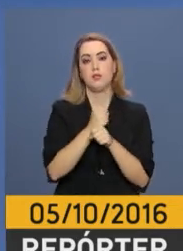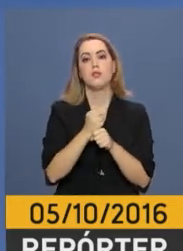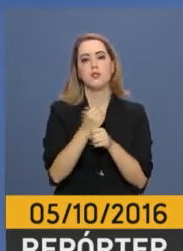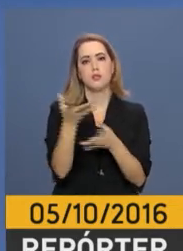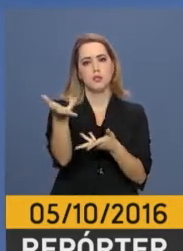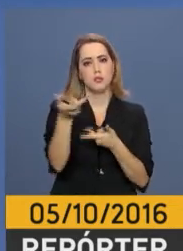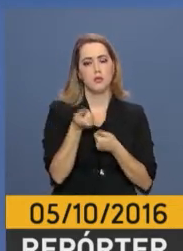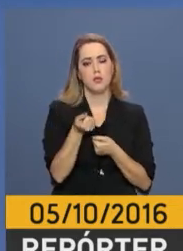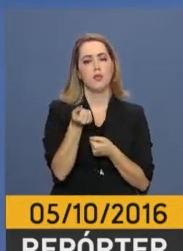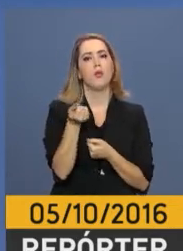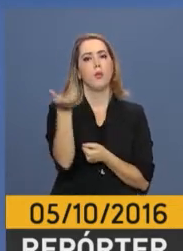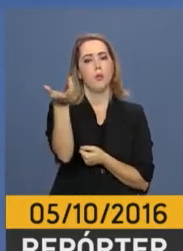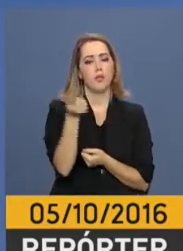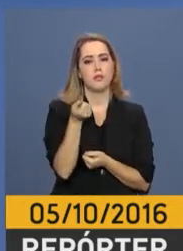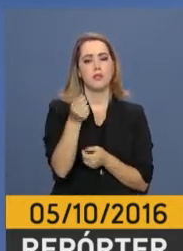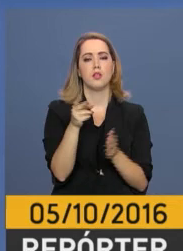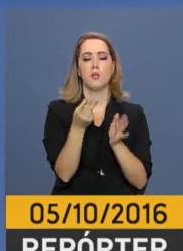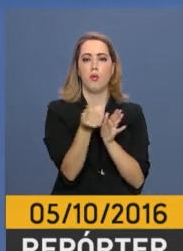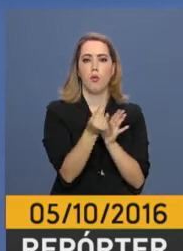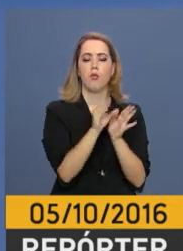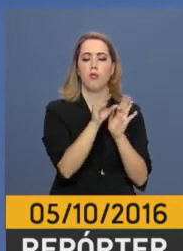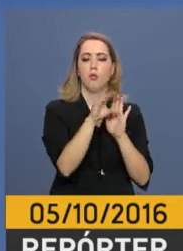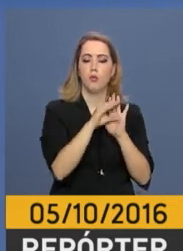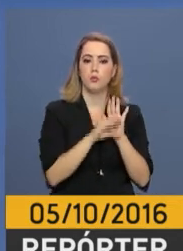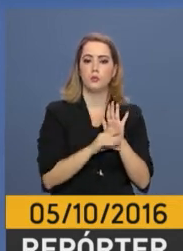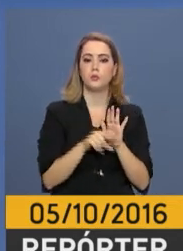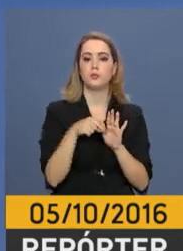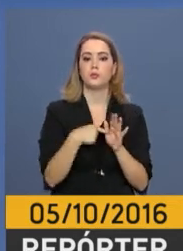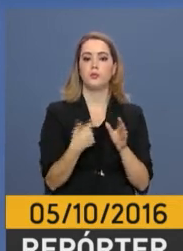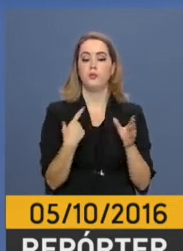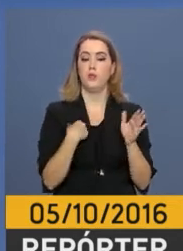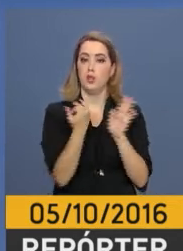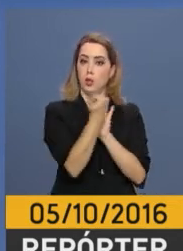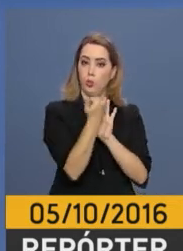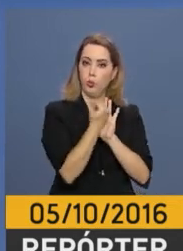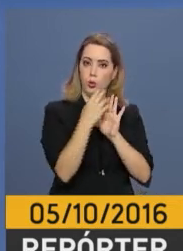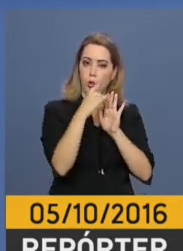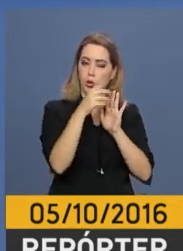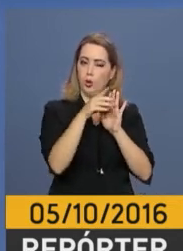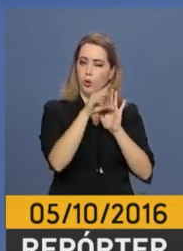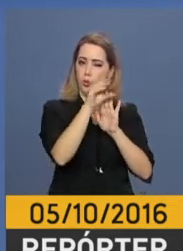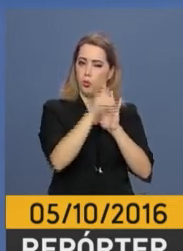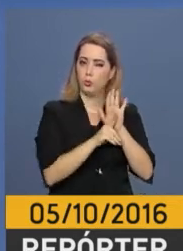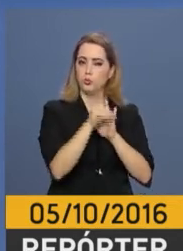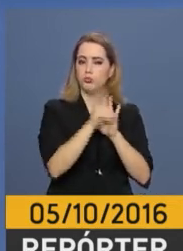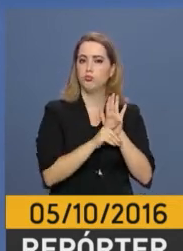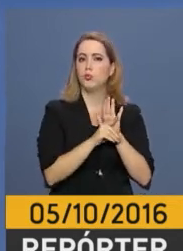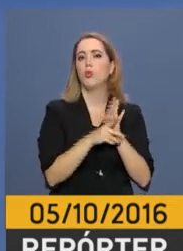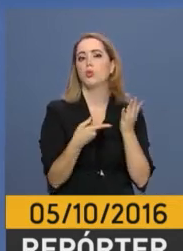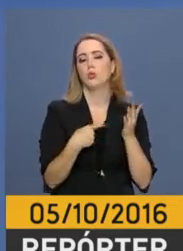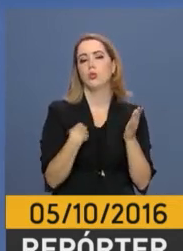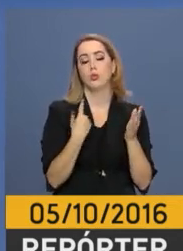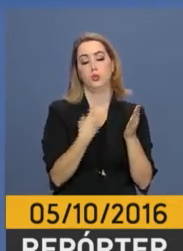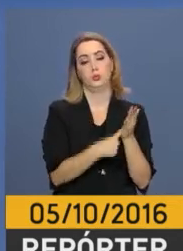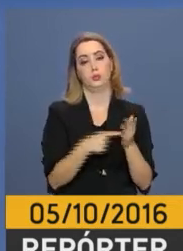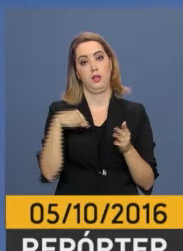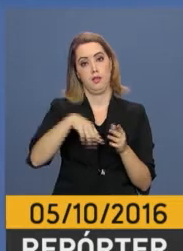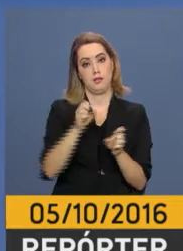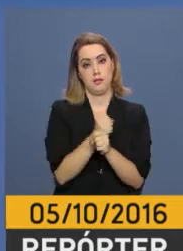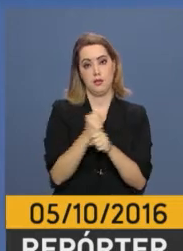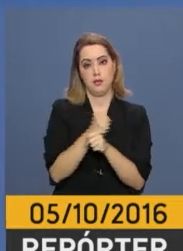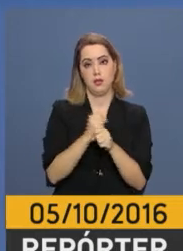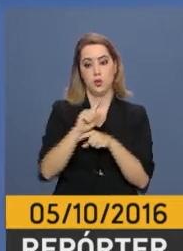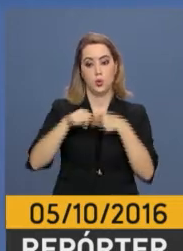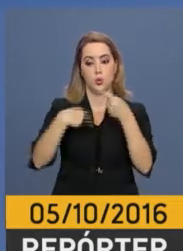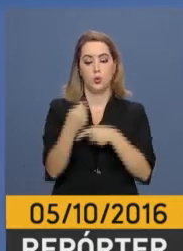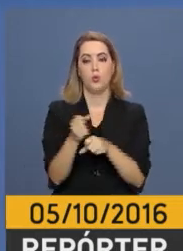um protocolo que vai determinar em cada município a adesão a esse ano esse ano ano que vem nós temos